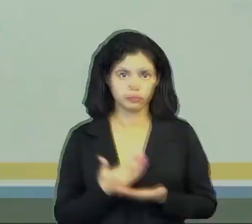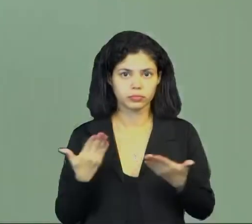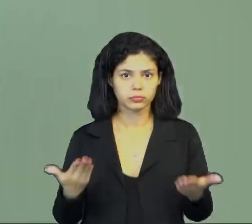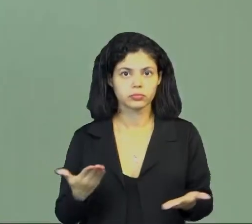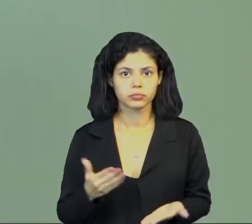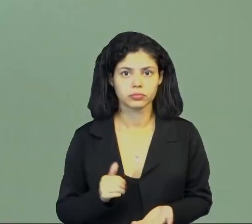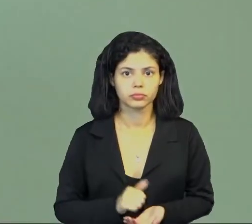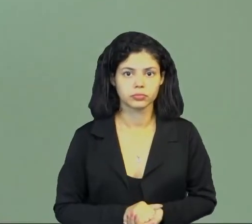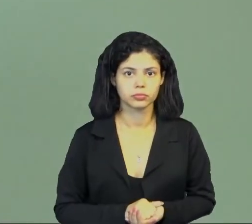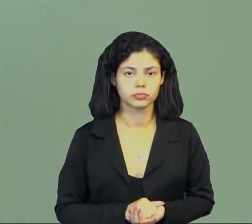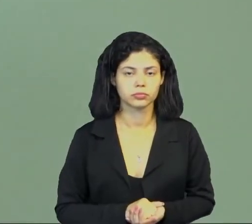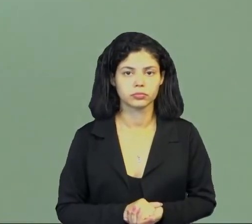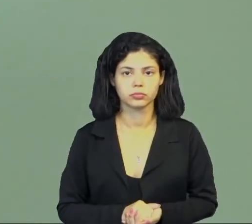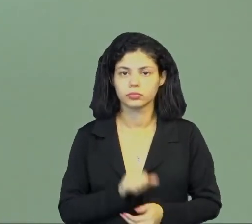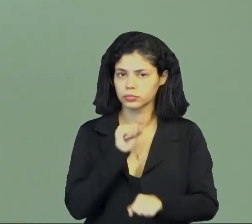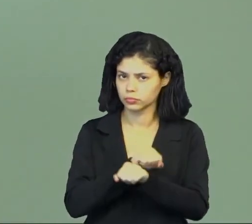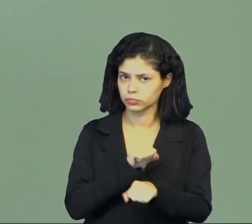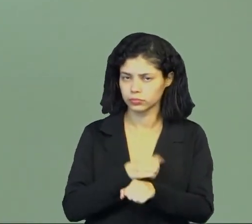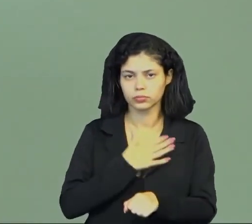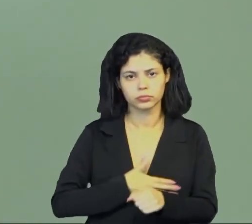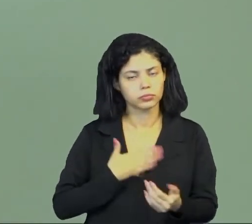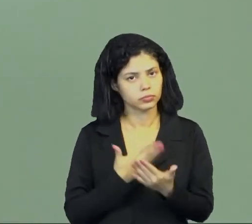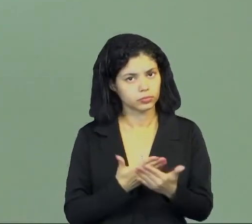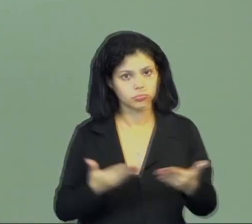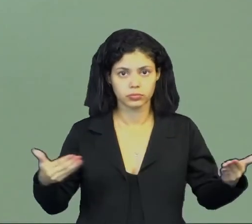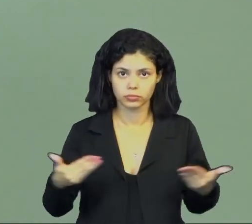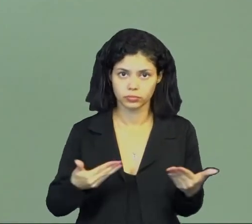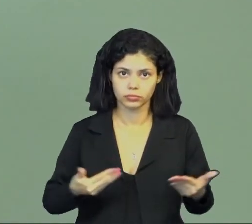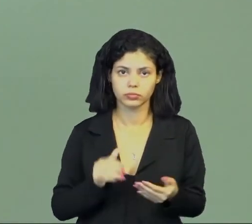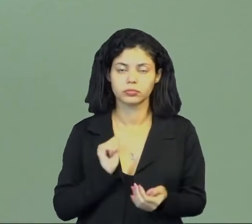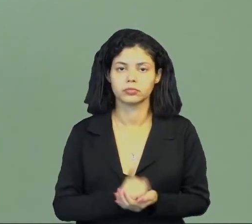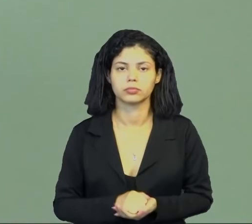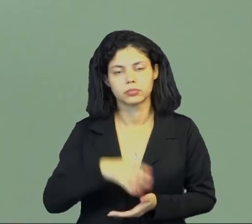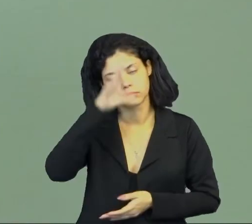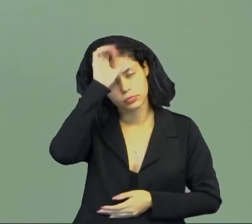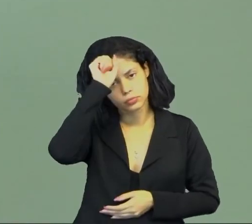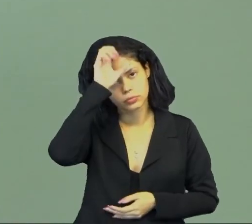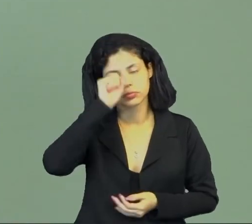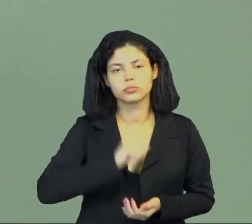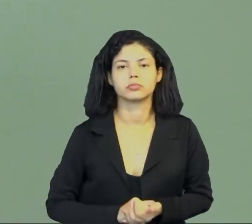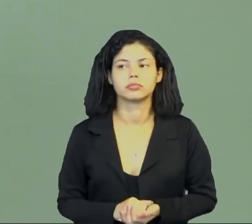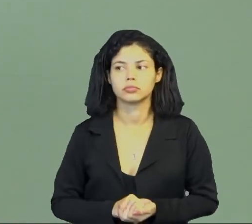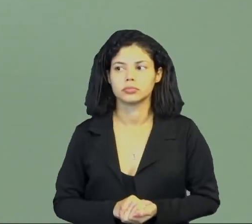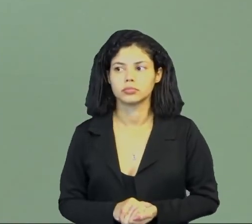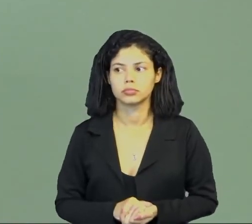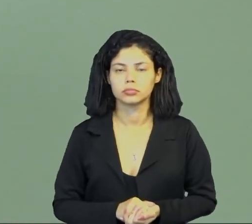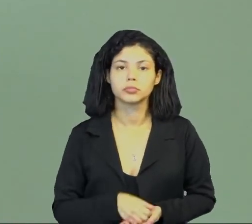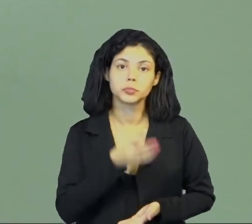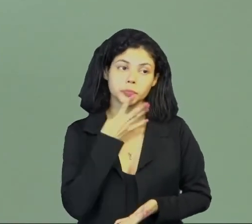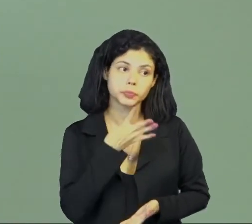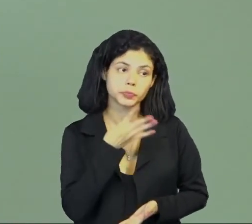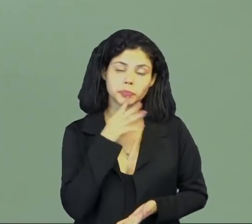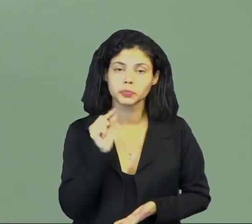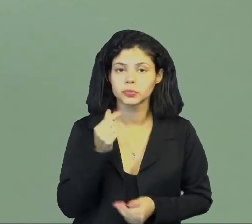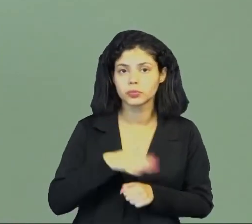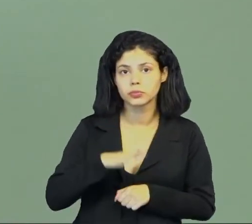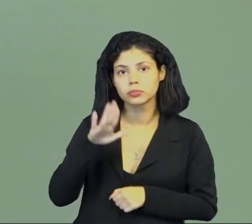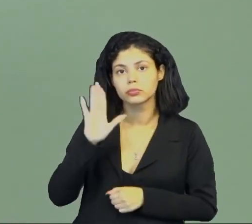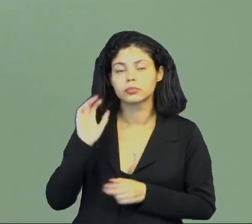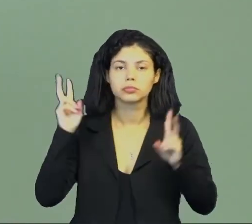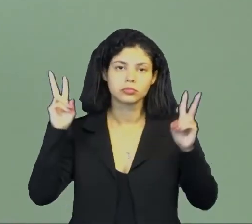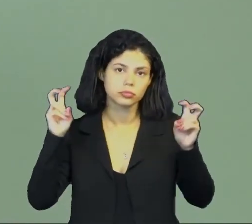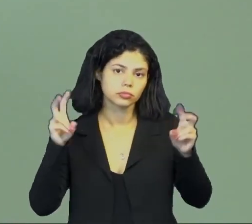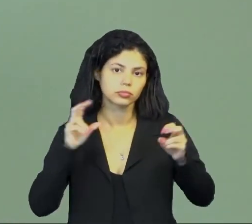Meninos, espero que vocês tenham gostado da aula de hoje, que tenham aprendido, que tenham conhecido um pouco mais sobre